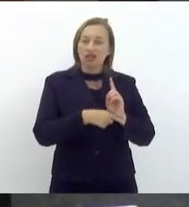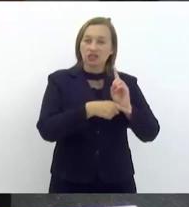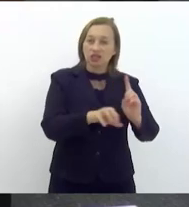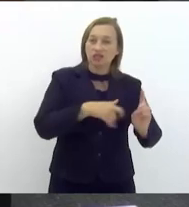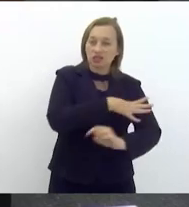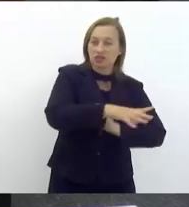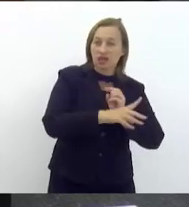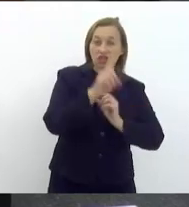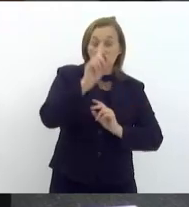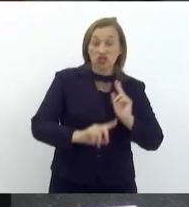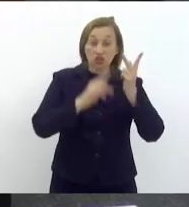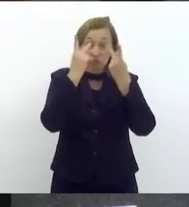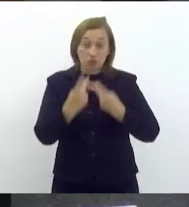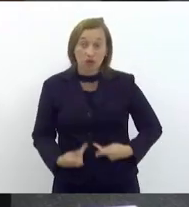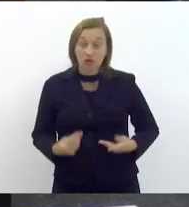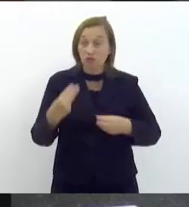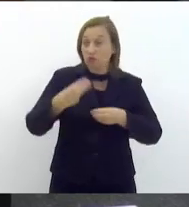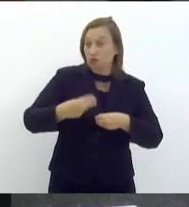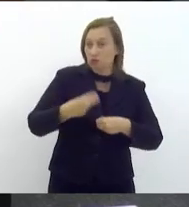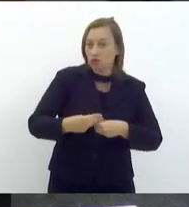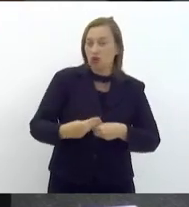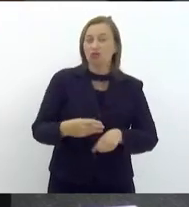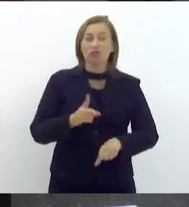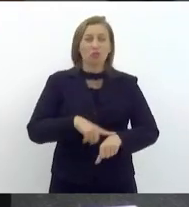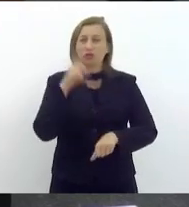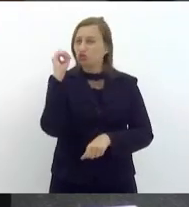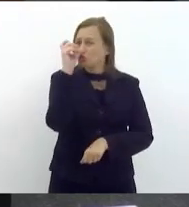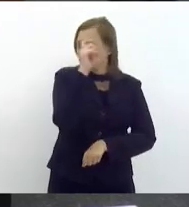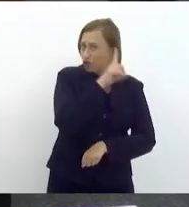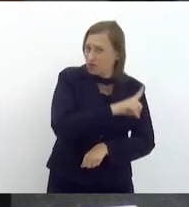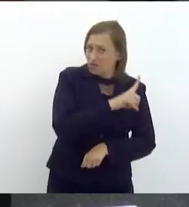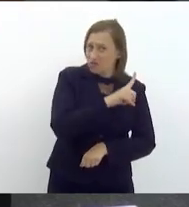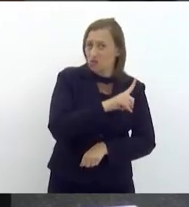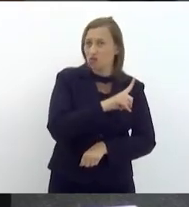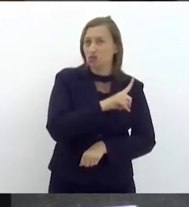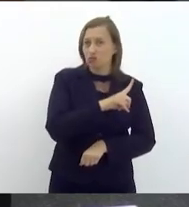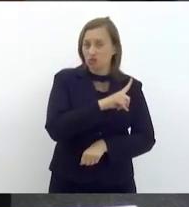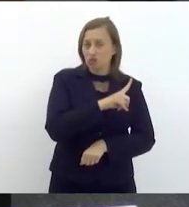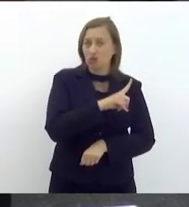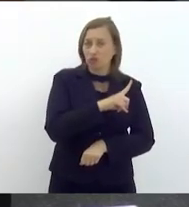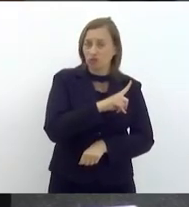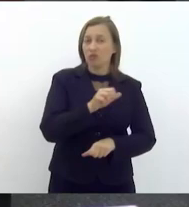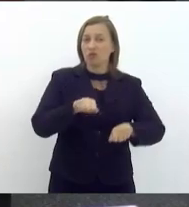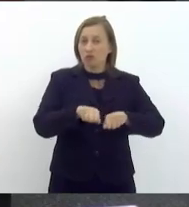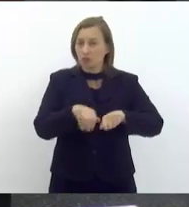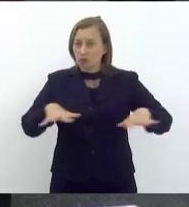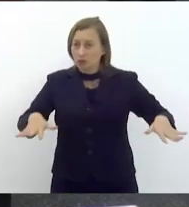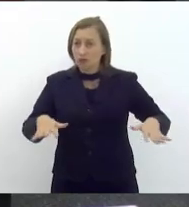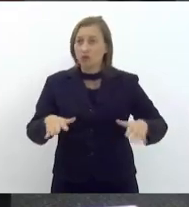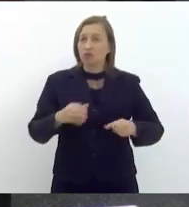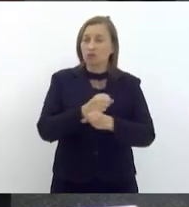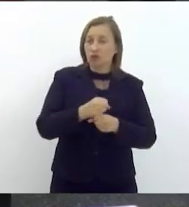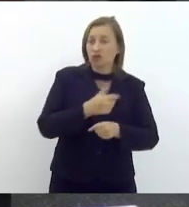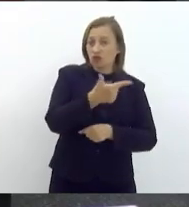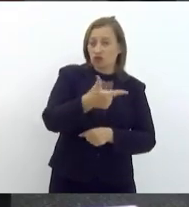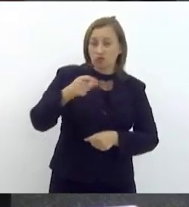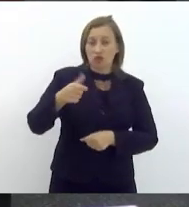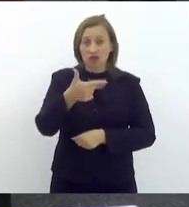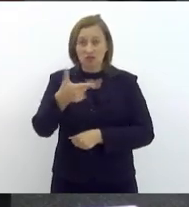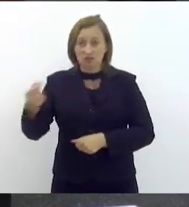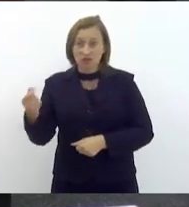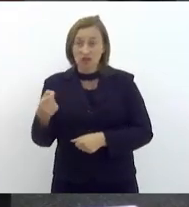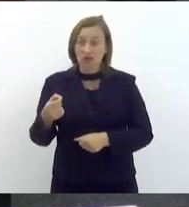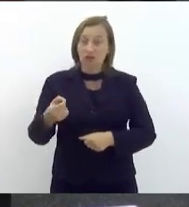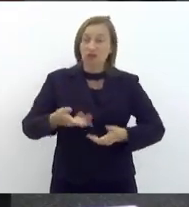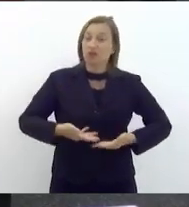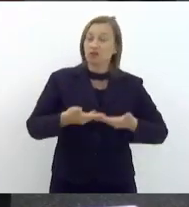município no momento muito crítico da humanidade que foi no momento da pandemia 2020 e nós buscamos